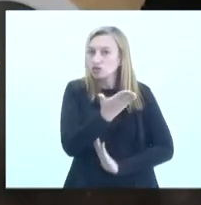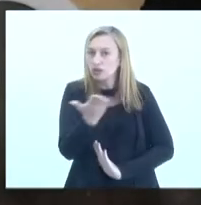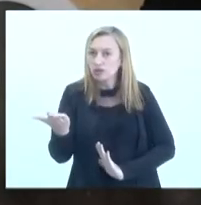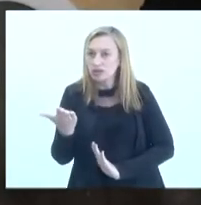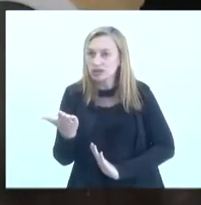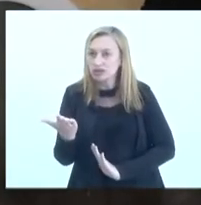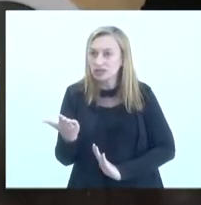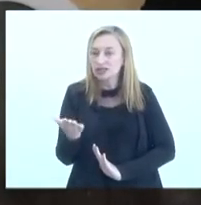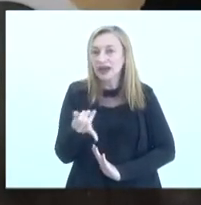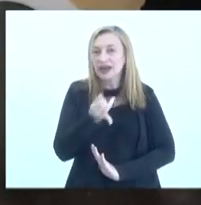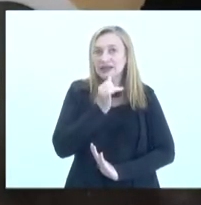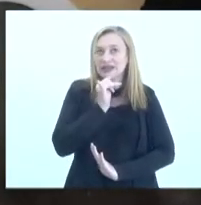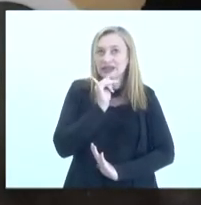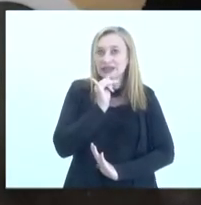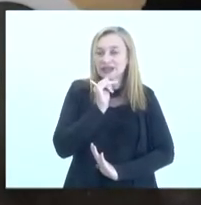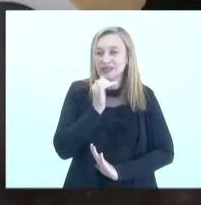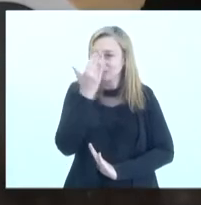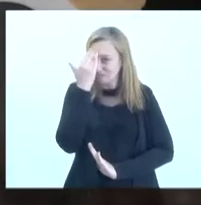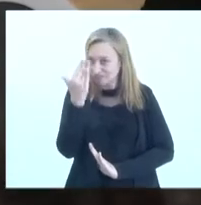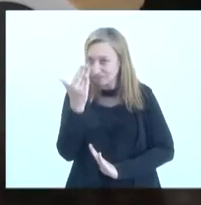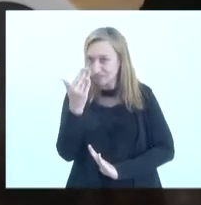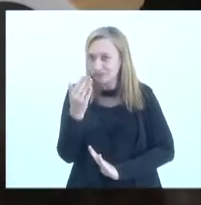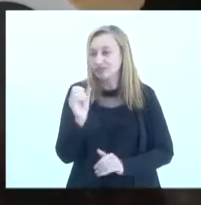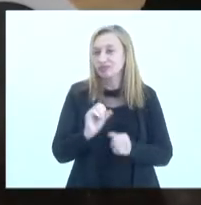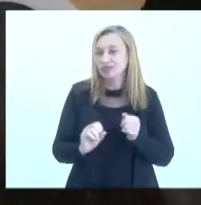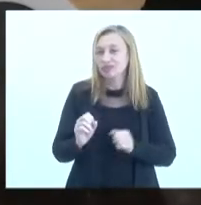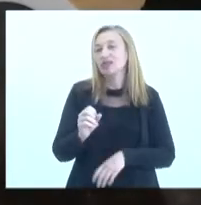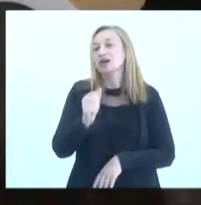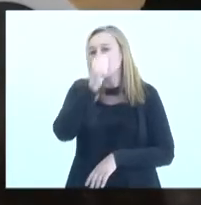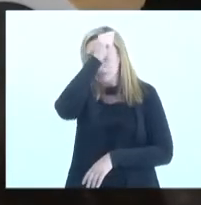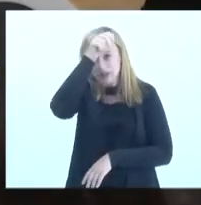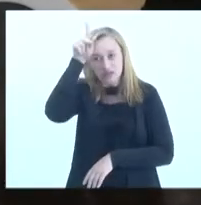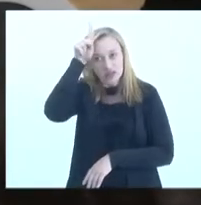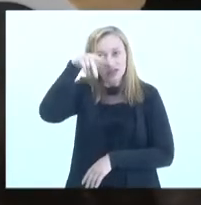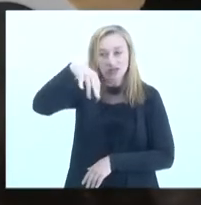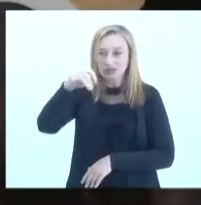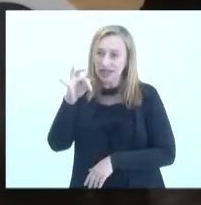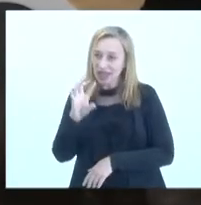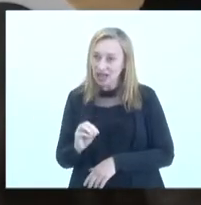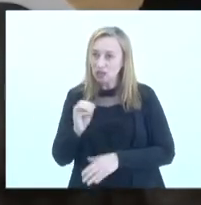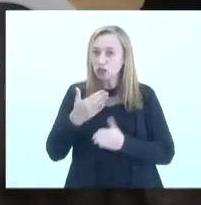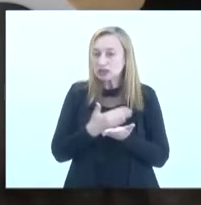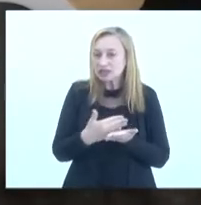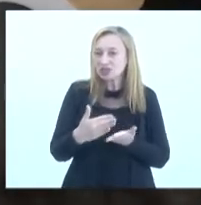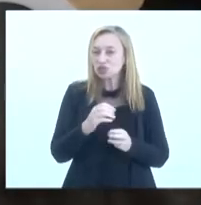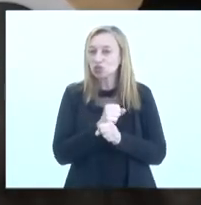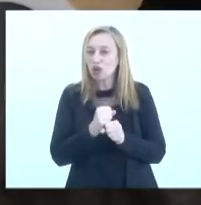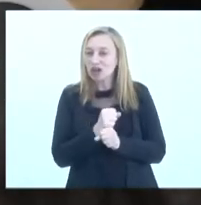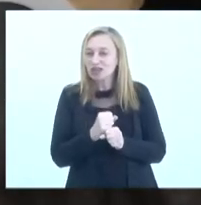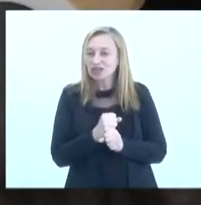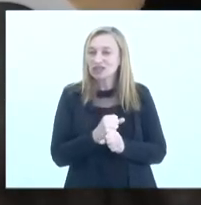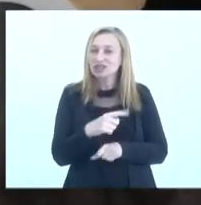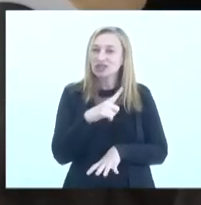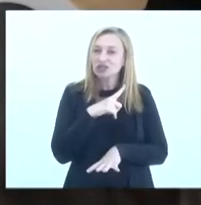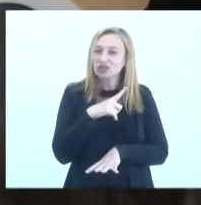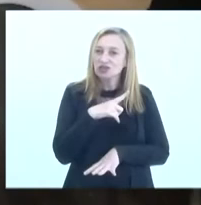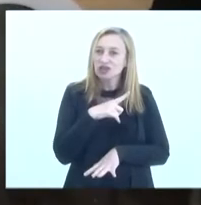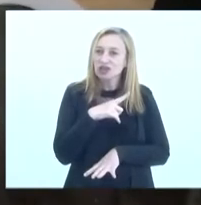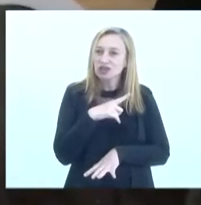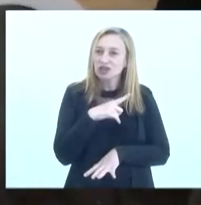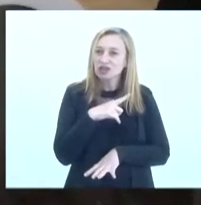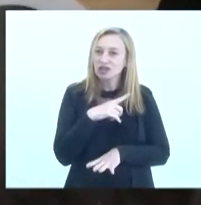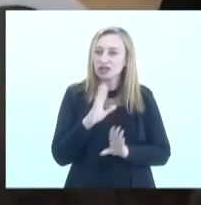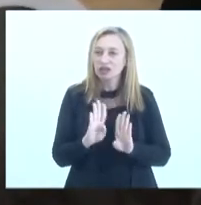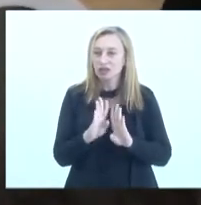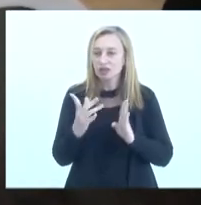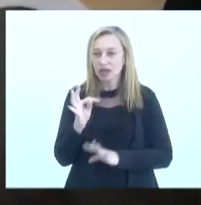até exemplo de um agradecimento que eu vou fazer ao prefeito Neto, que no início desse ano nós tivemos as portas